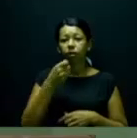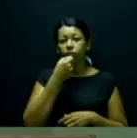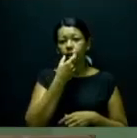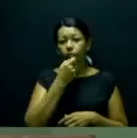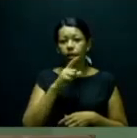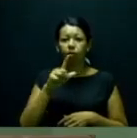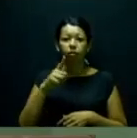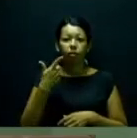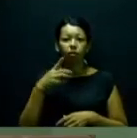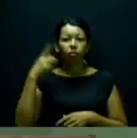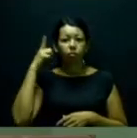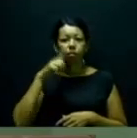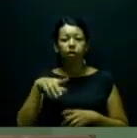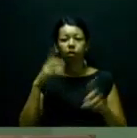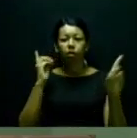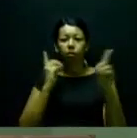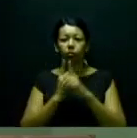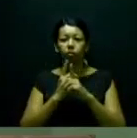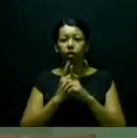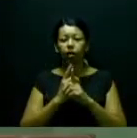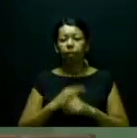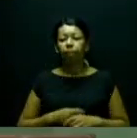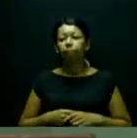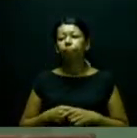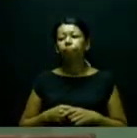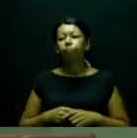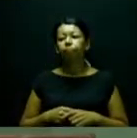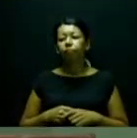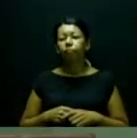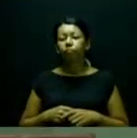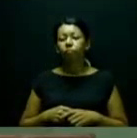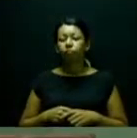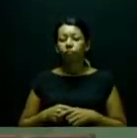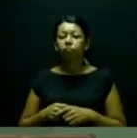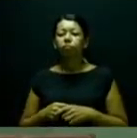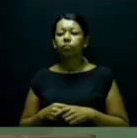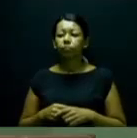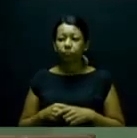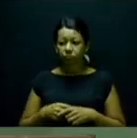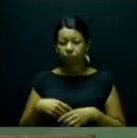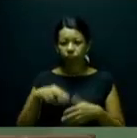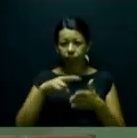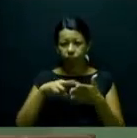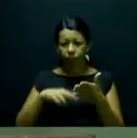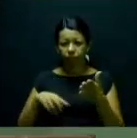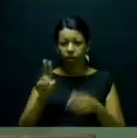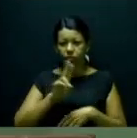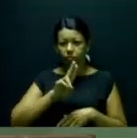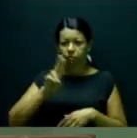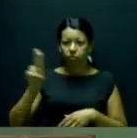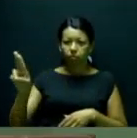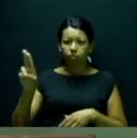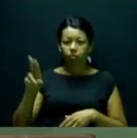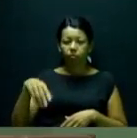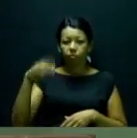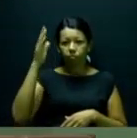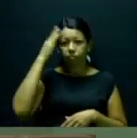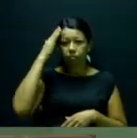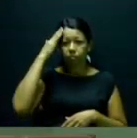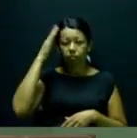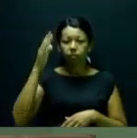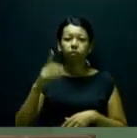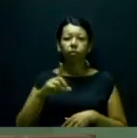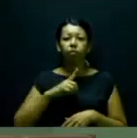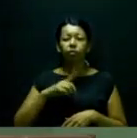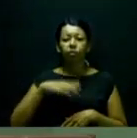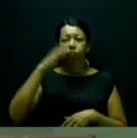ele, ora, se fosse 6 meses só era bom, mas é desde 2009. Vou ler aqui, prefeito, o nome, que eu sei que